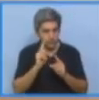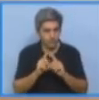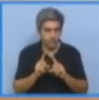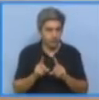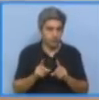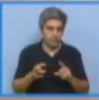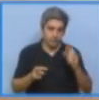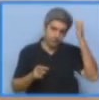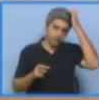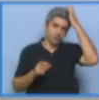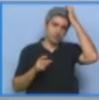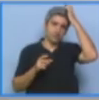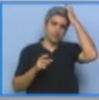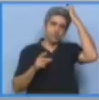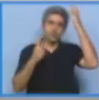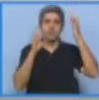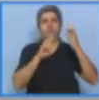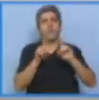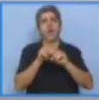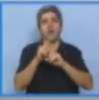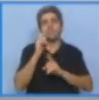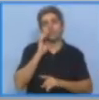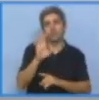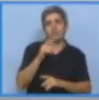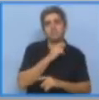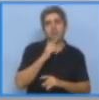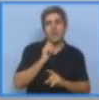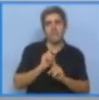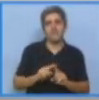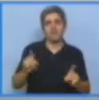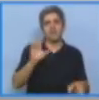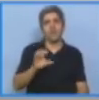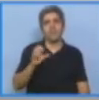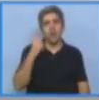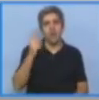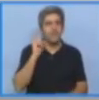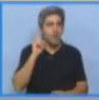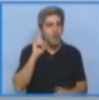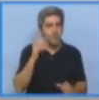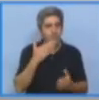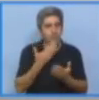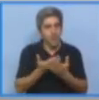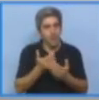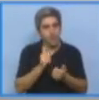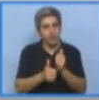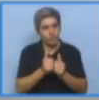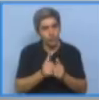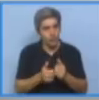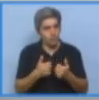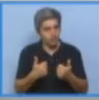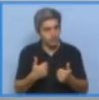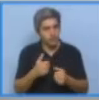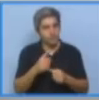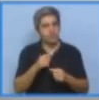uma forma também de mostrar um padre diferente, digamos. Alguém que valoriza o desporto, um